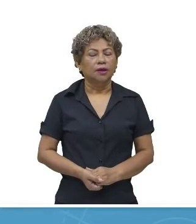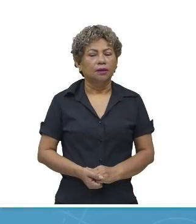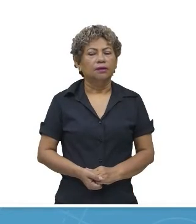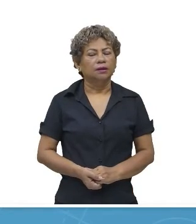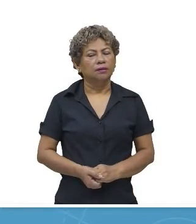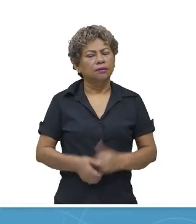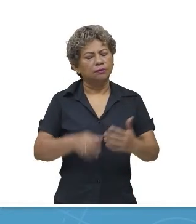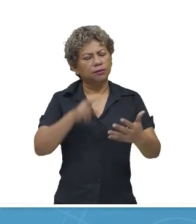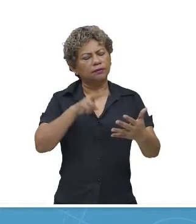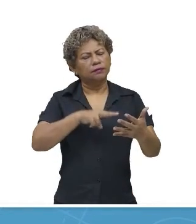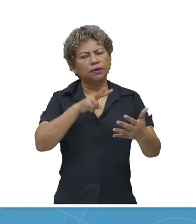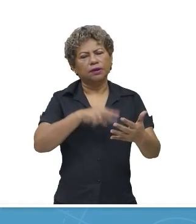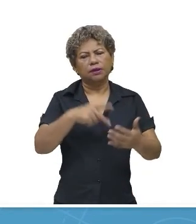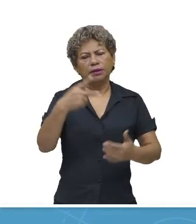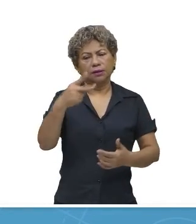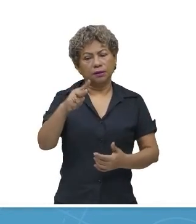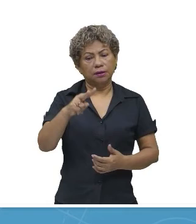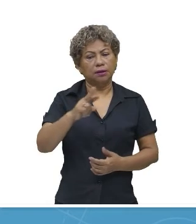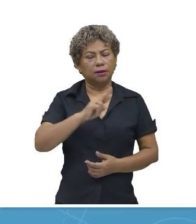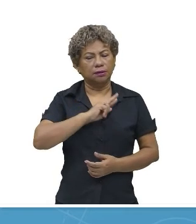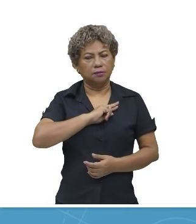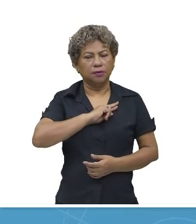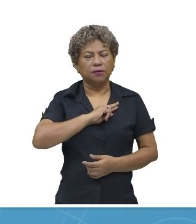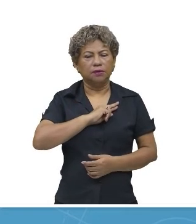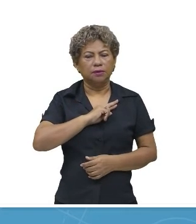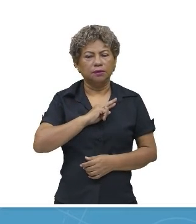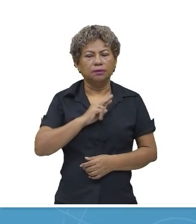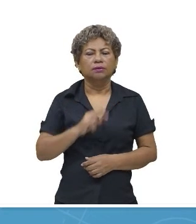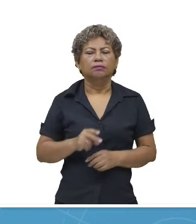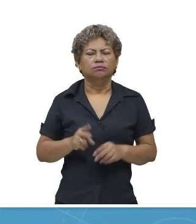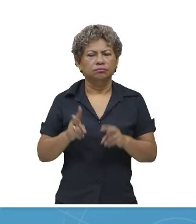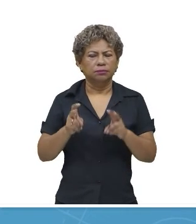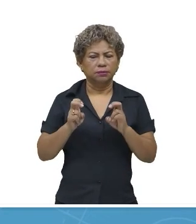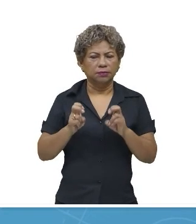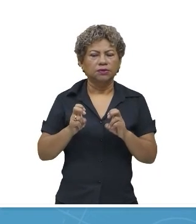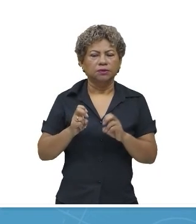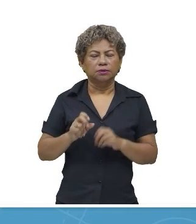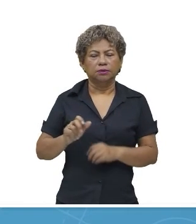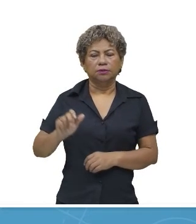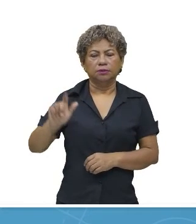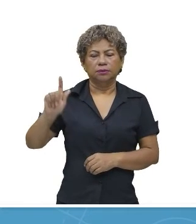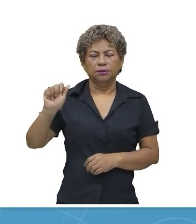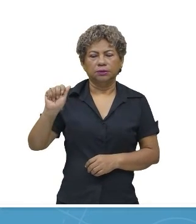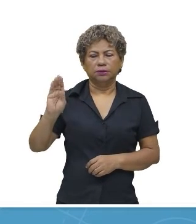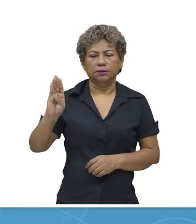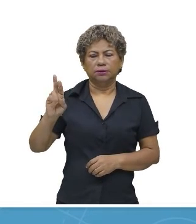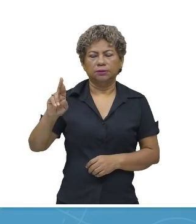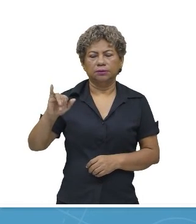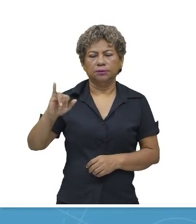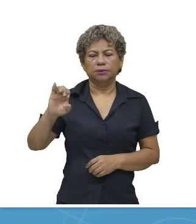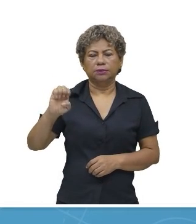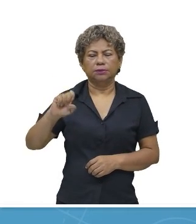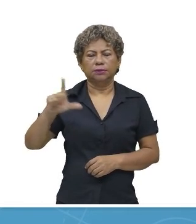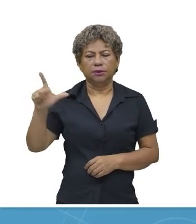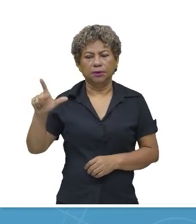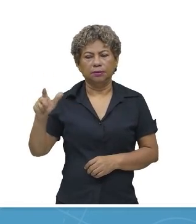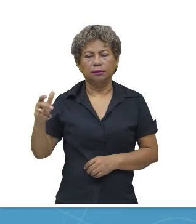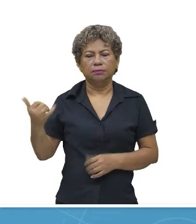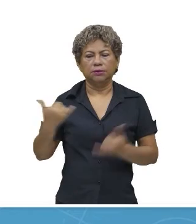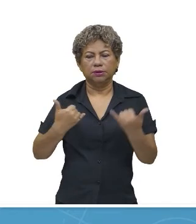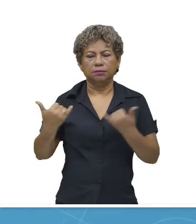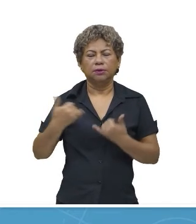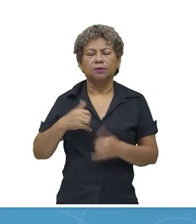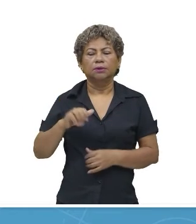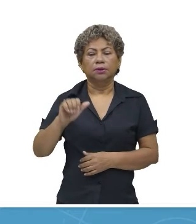estava vendo aqui a resposta de vocês, eu vi que o Gabriel respondeu que é a alternativa A, Isaías também respondeu a alternativa